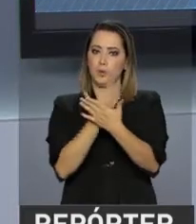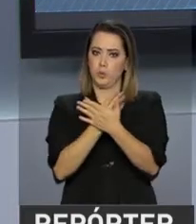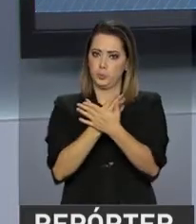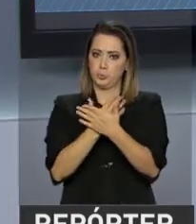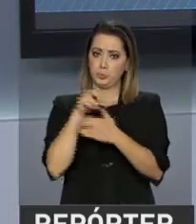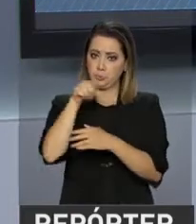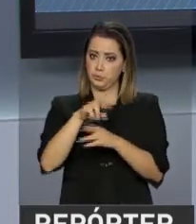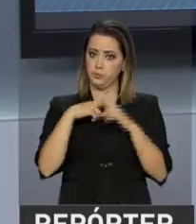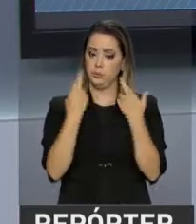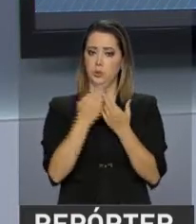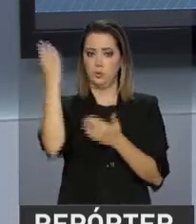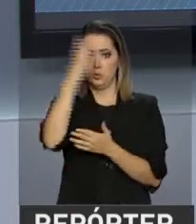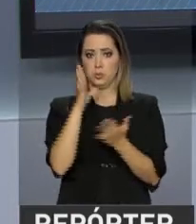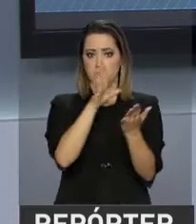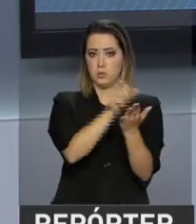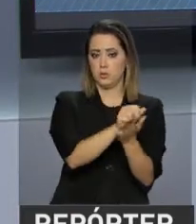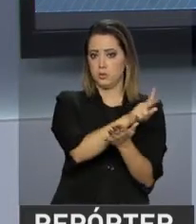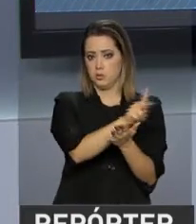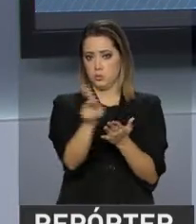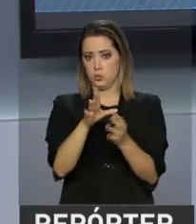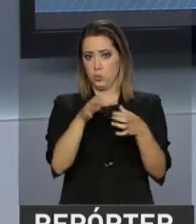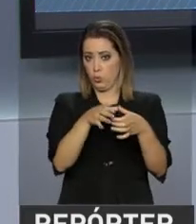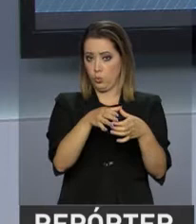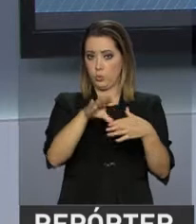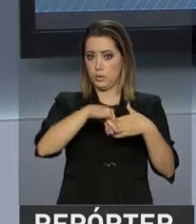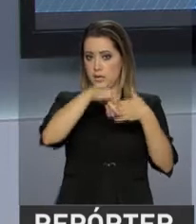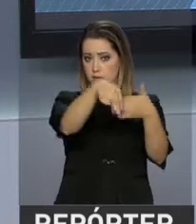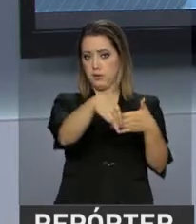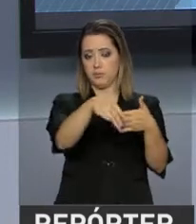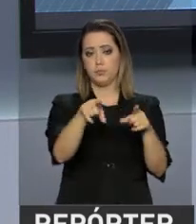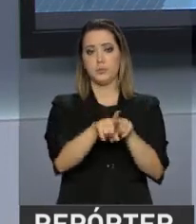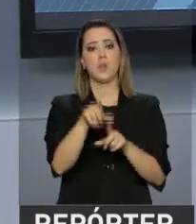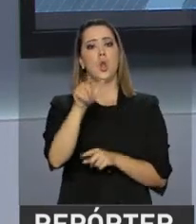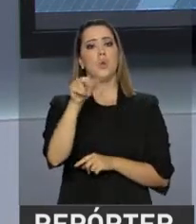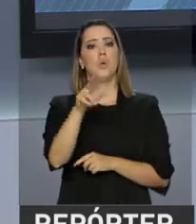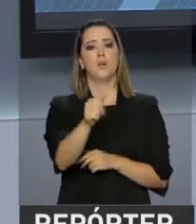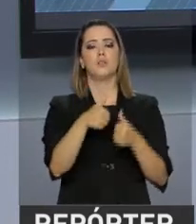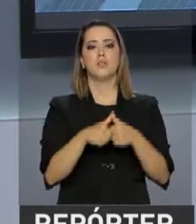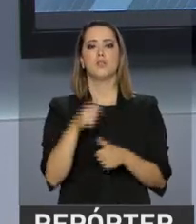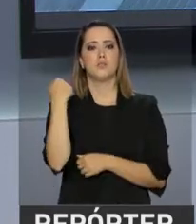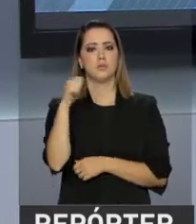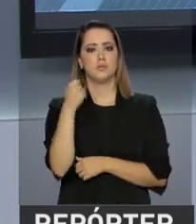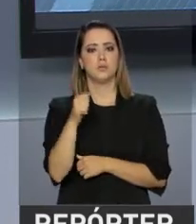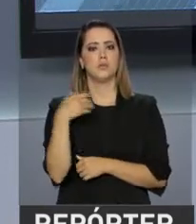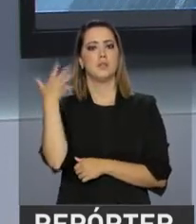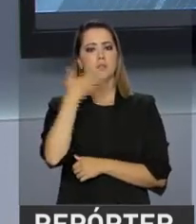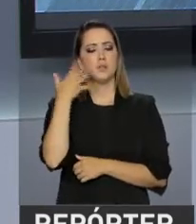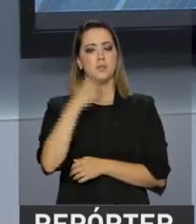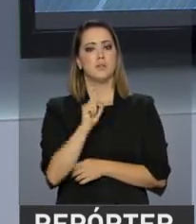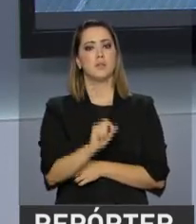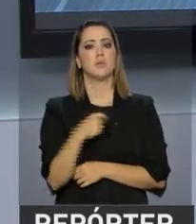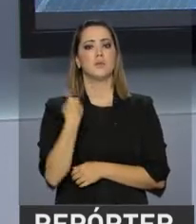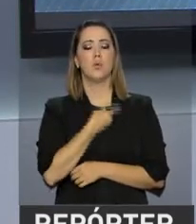brasil vai assumir a presidência temporária do grupo a repórter lona karen está na argentina para acompanhar a cúpula e explica agora pra gente